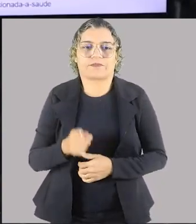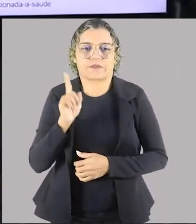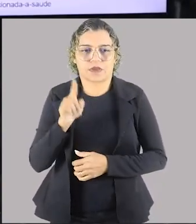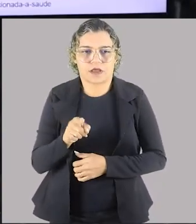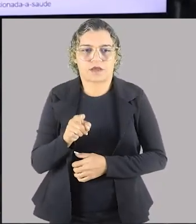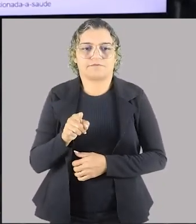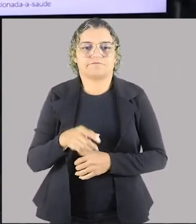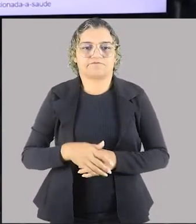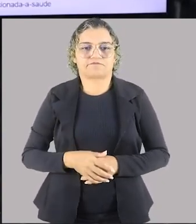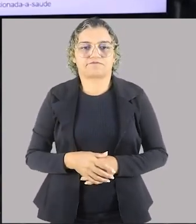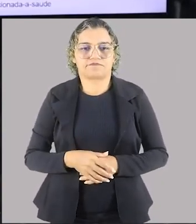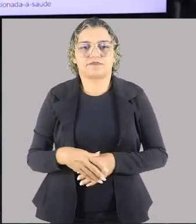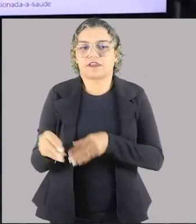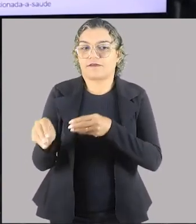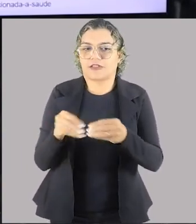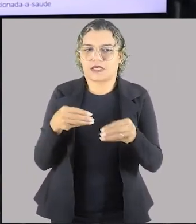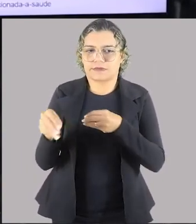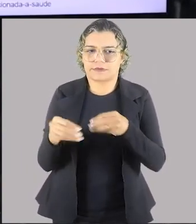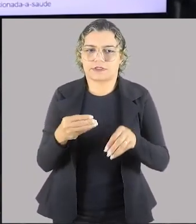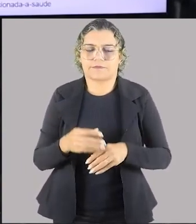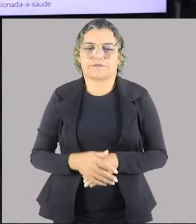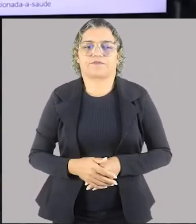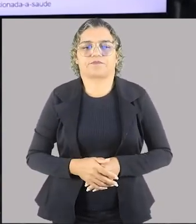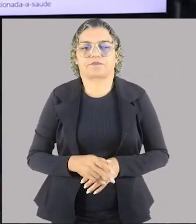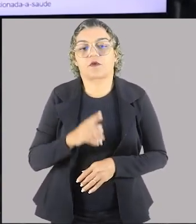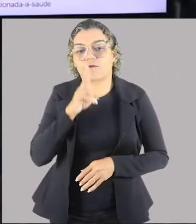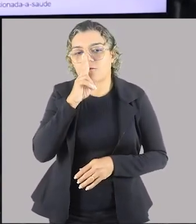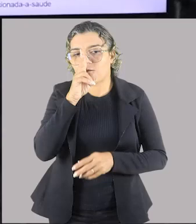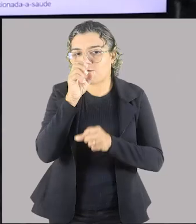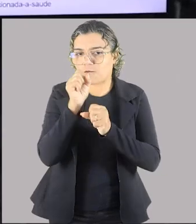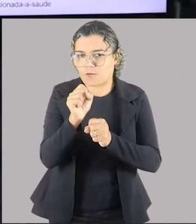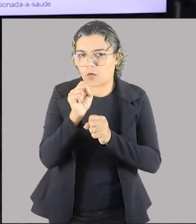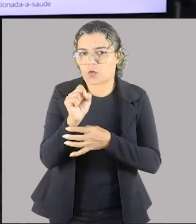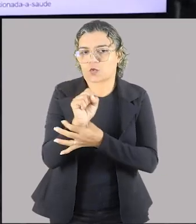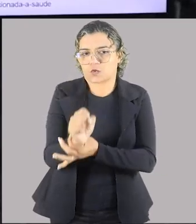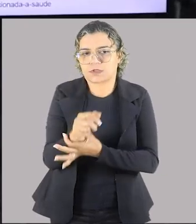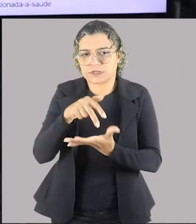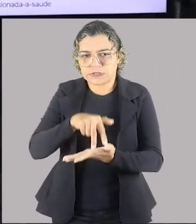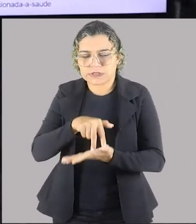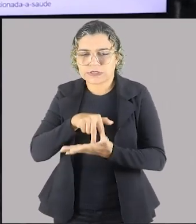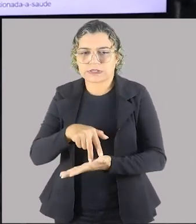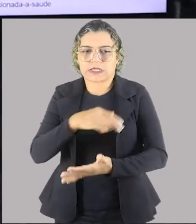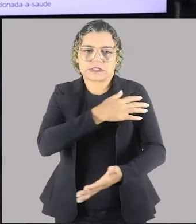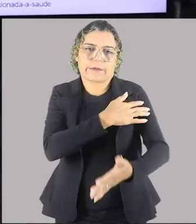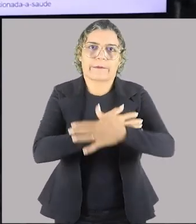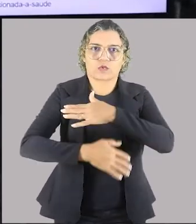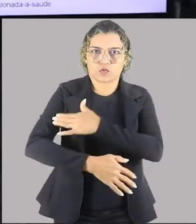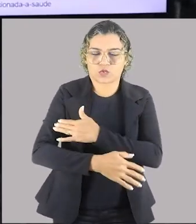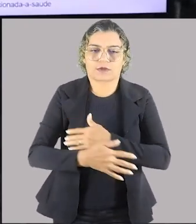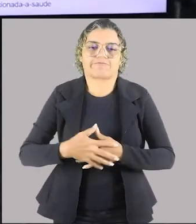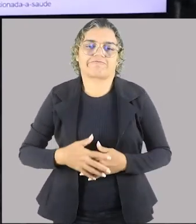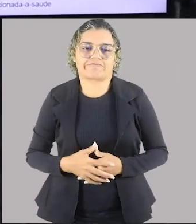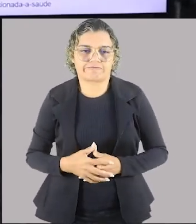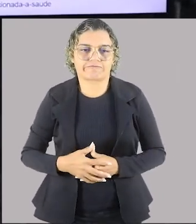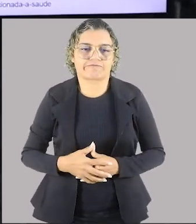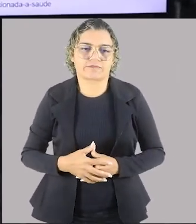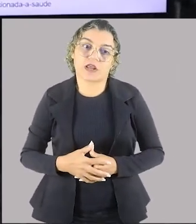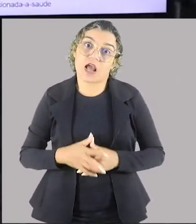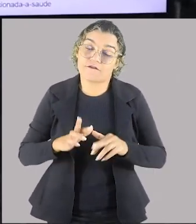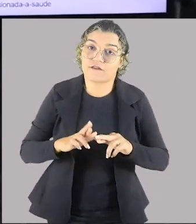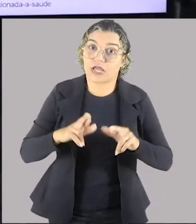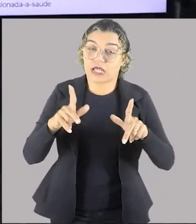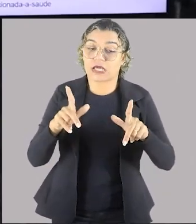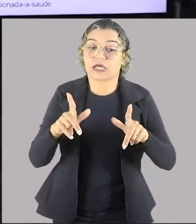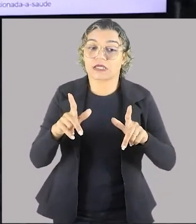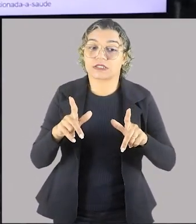ser a flexibilidade. A força e a resistência muscular. A resistência muscular ela vai ser um pouco diferente